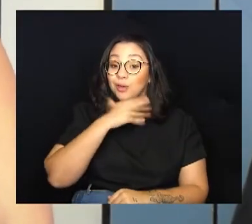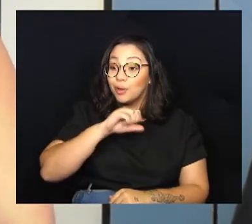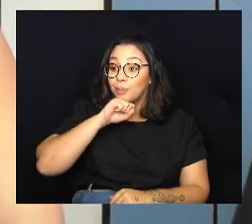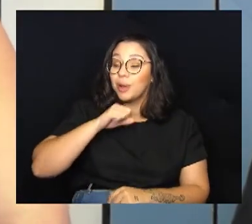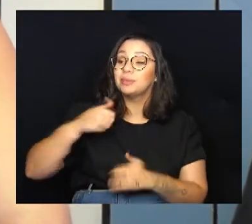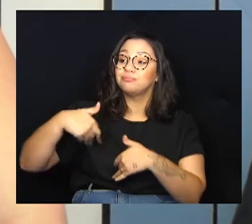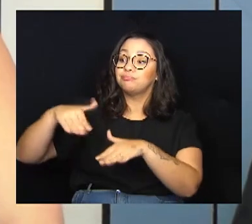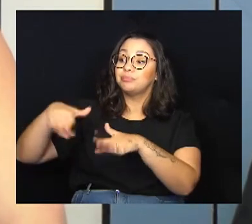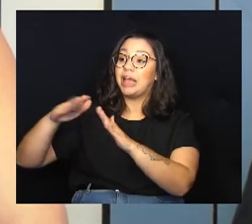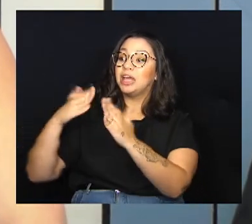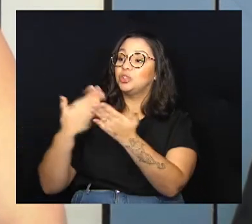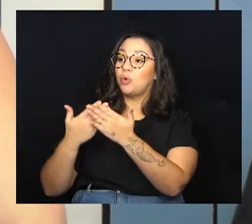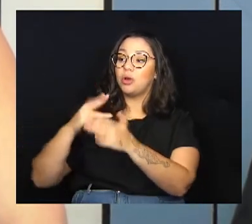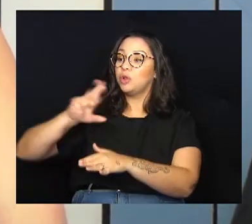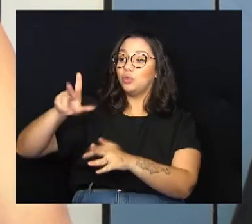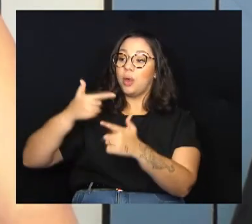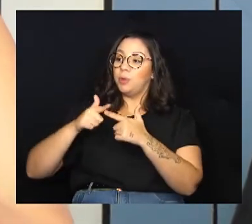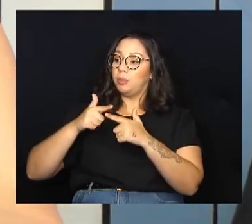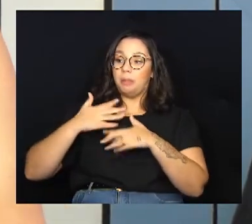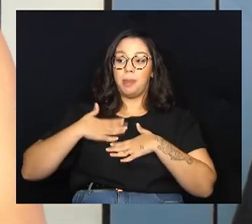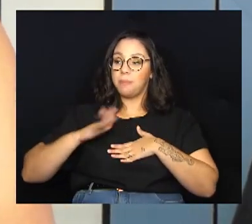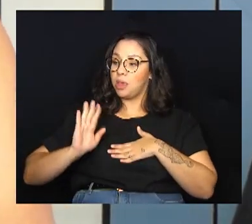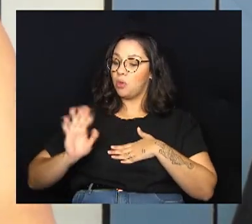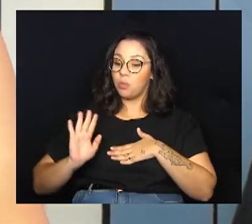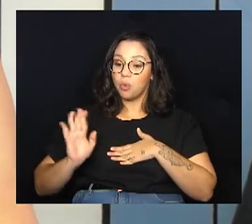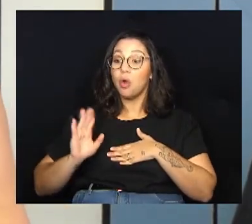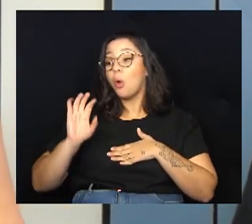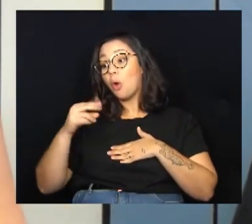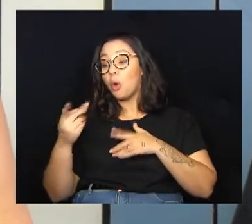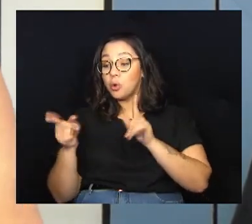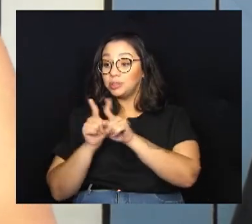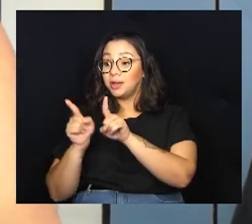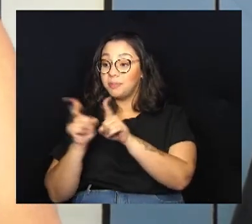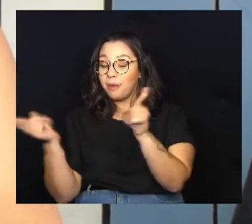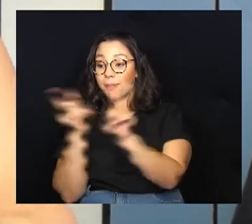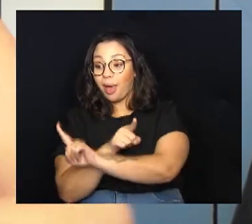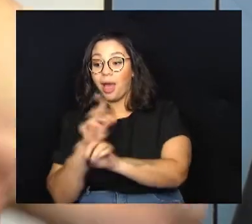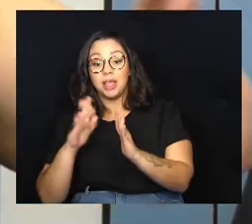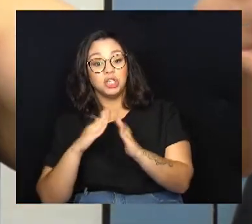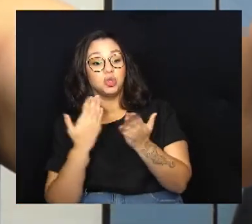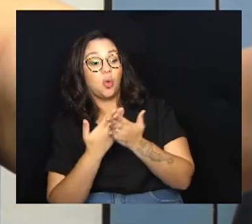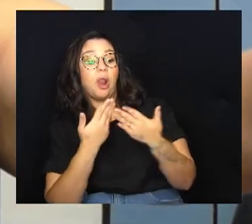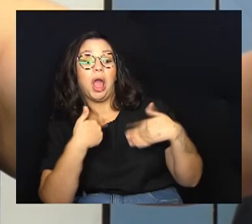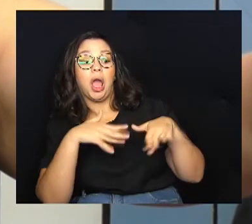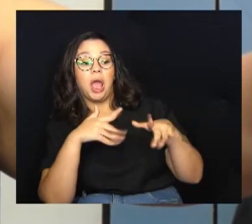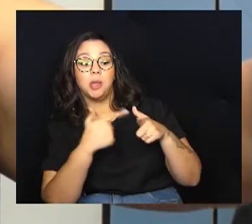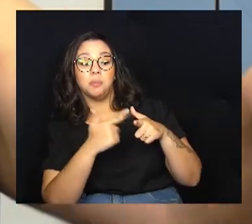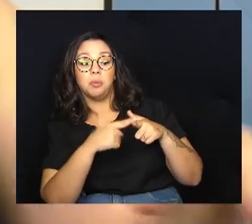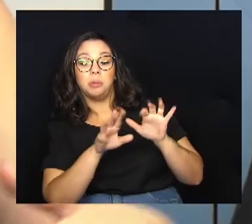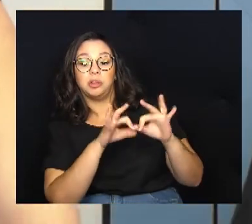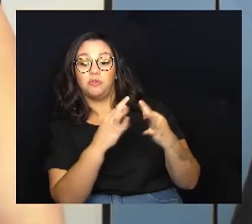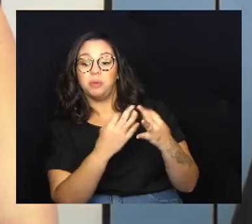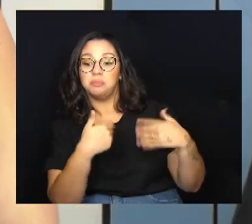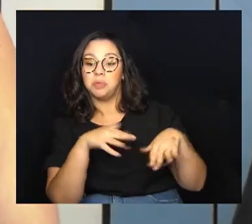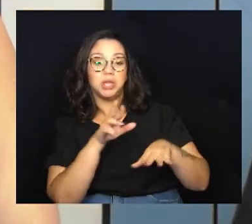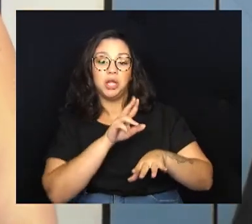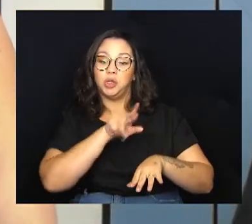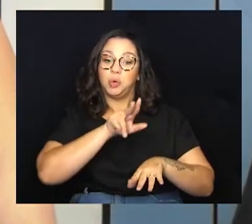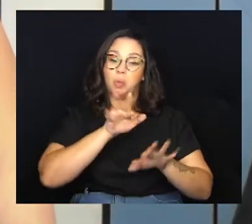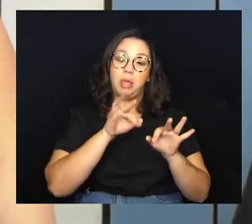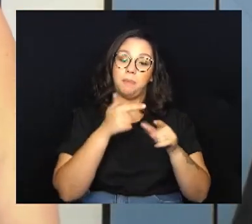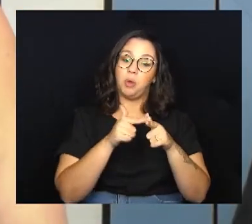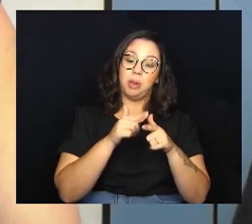área, é que qualquer erro ali, ele vai trazer problema para Campinas, para Jundiaí, para Santos. Mas por quê? Porque essas pessoas vão